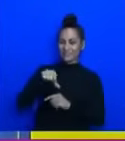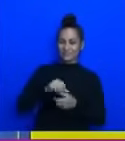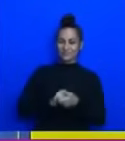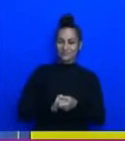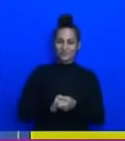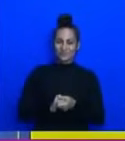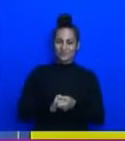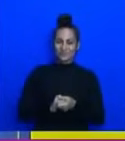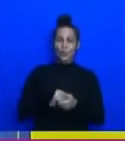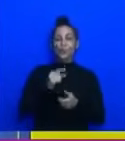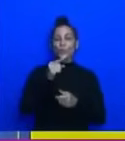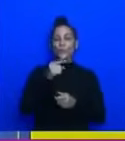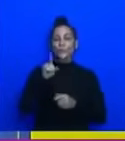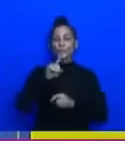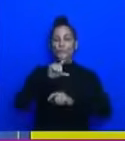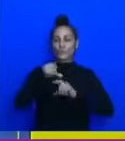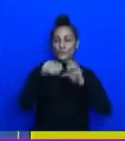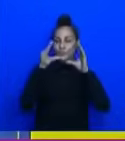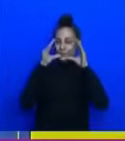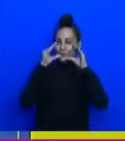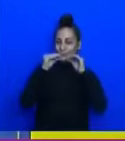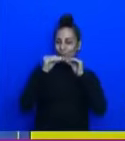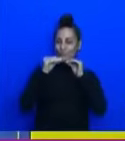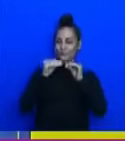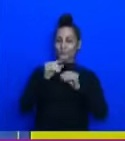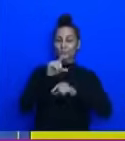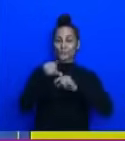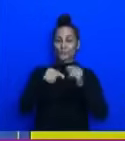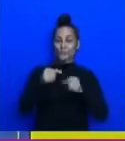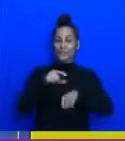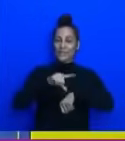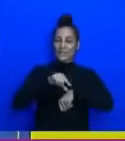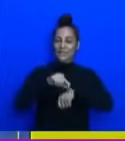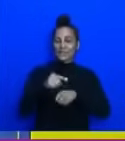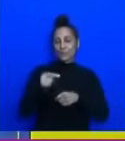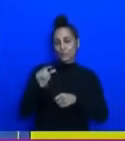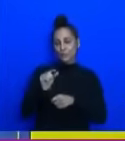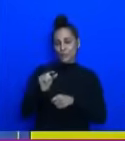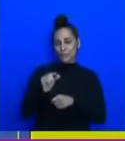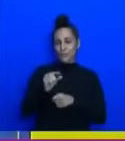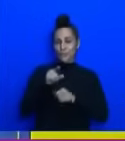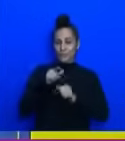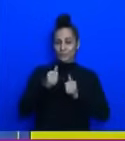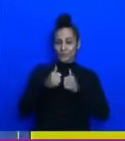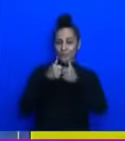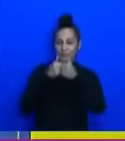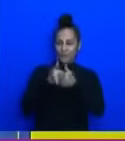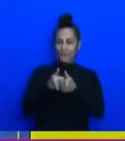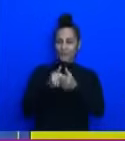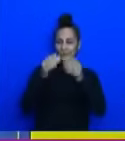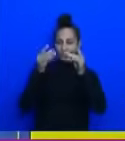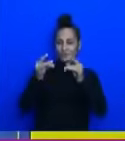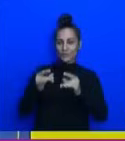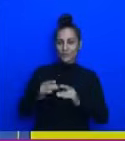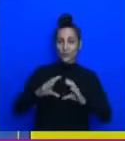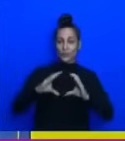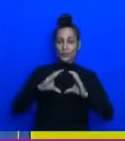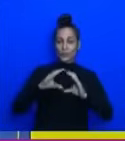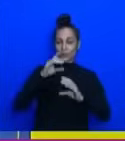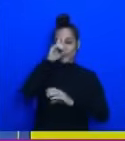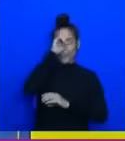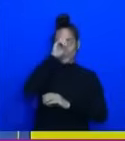09. O último sorteio da noite. Os sorteios hoje um pouquinho mais tarde, você conferindo cada detalhe. Bola amarela número